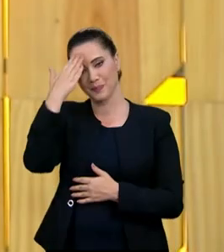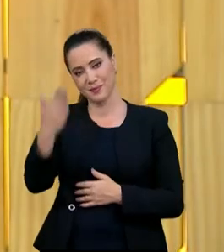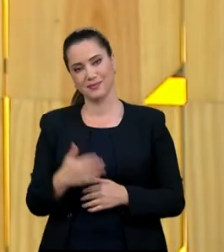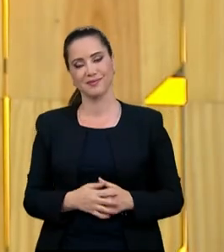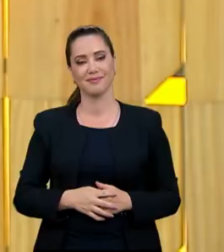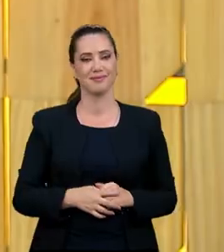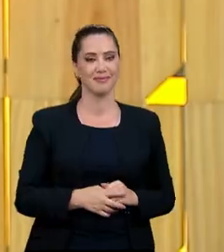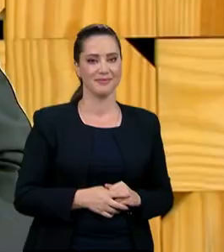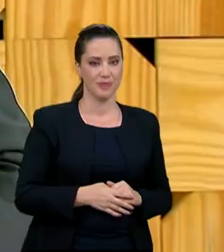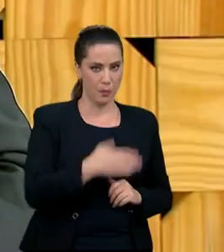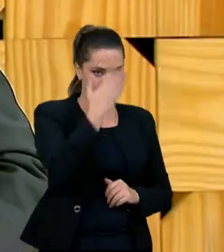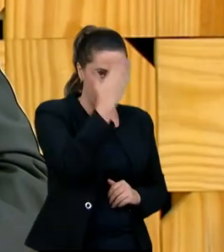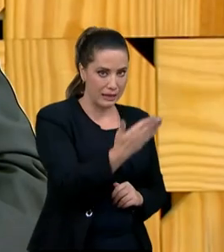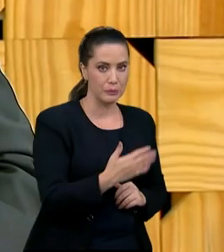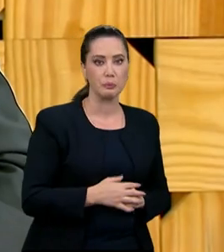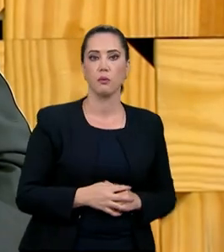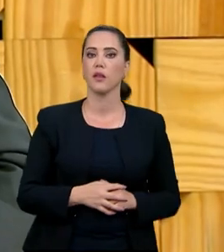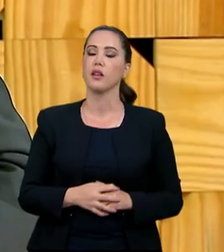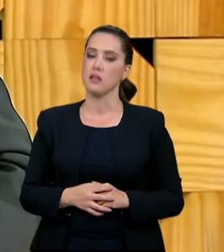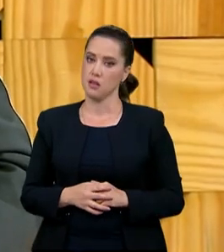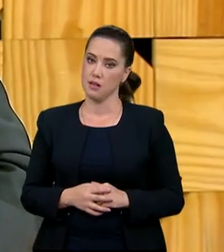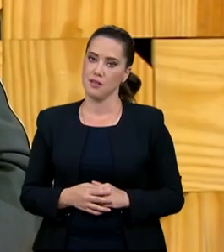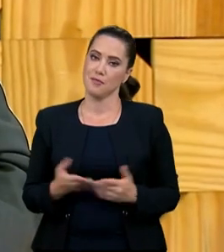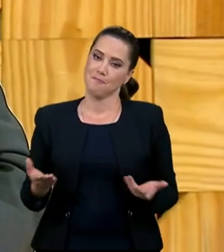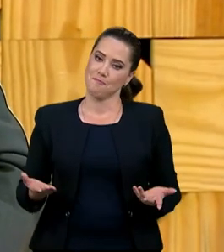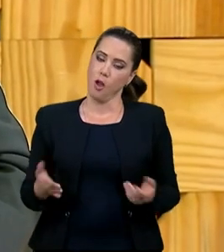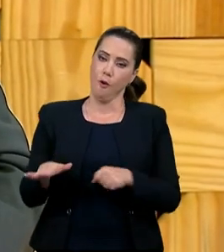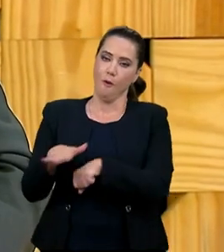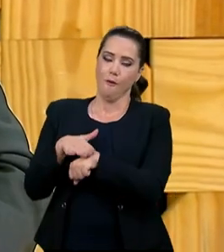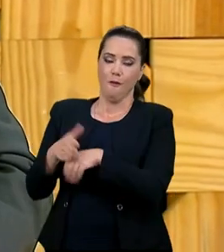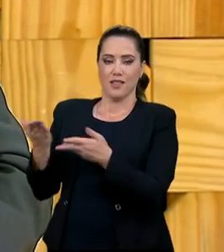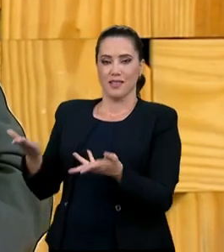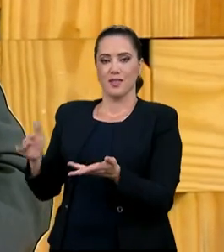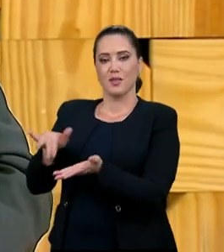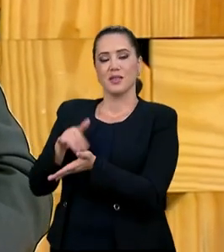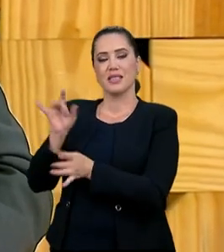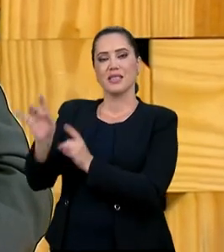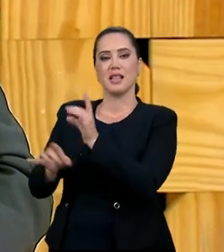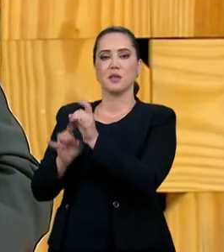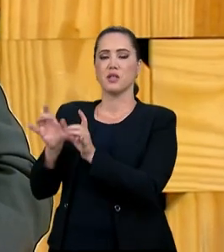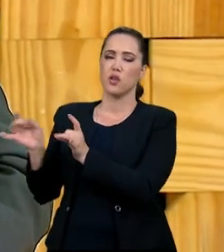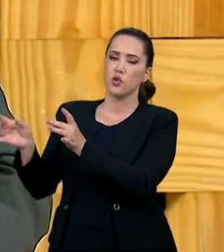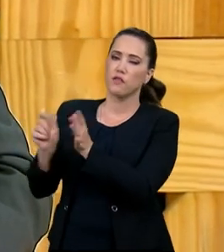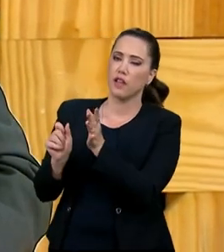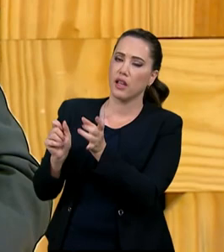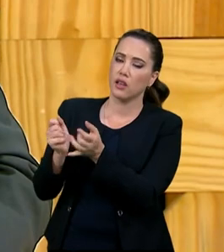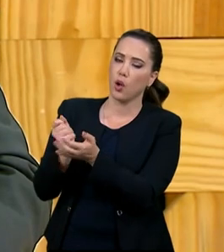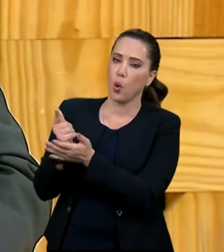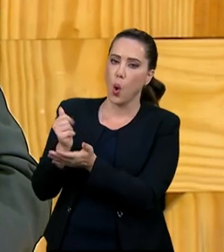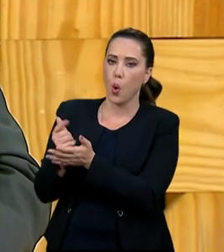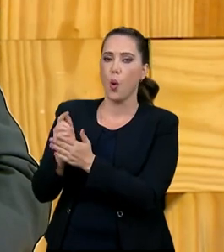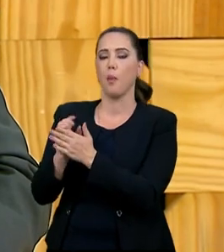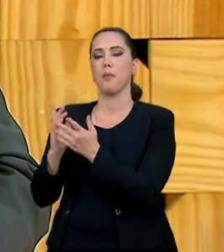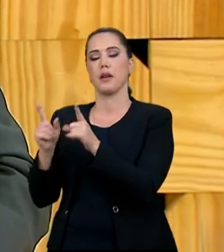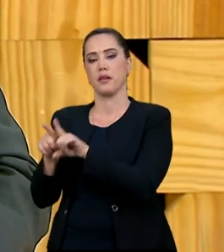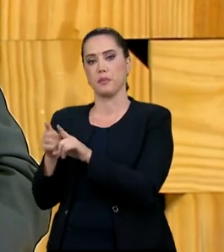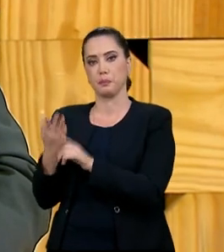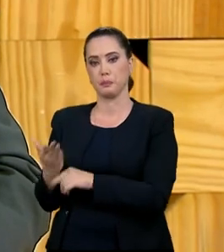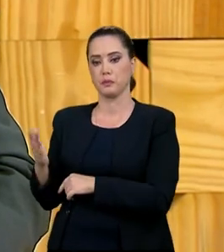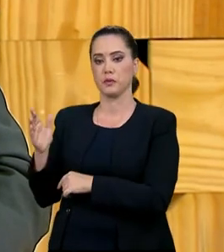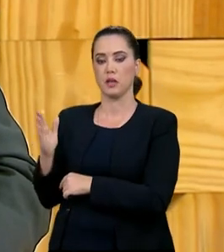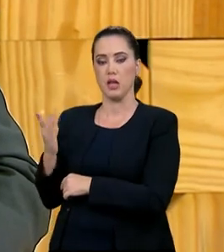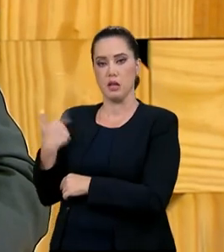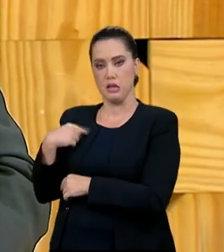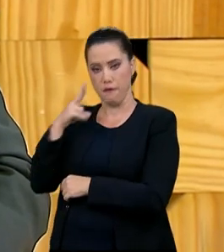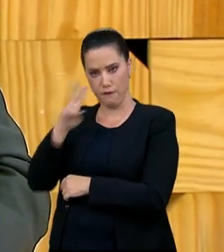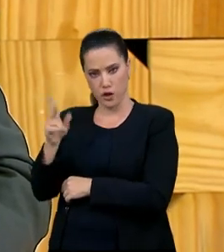Paulo. Eu conversei com o secretário especial de Produtividade e Competitividade do Ministério da Economia, Alexandre Iwata.